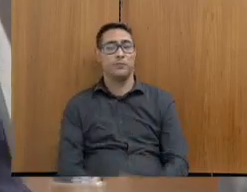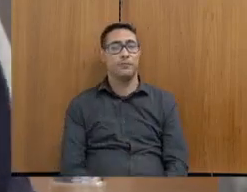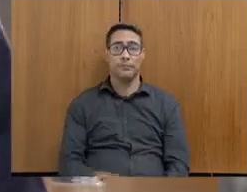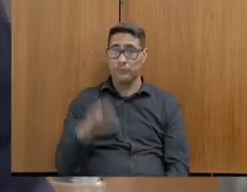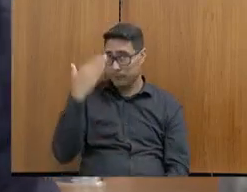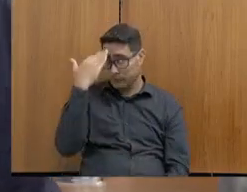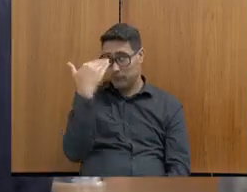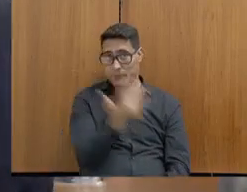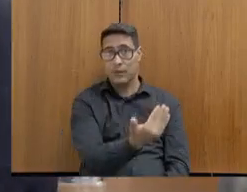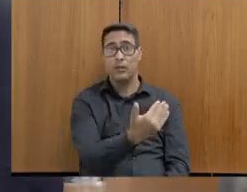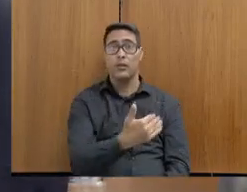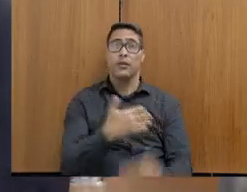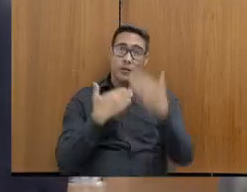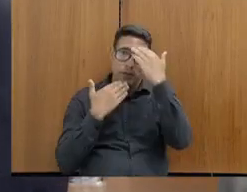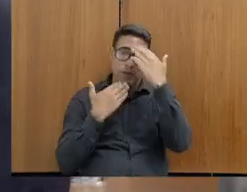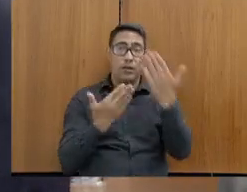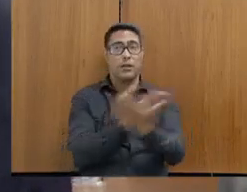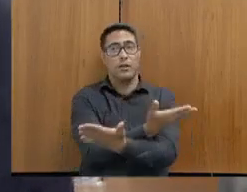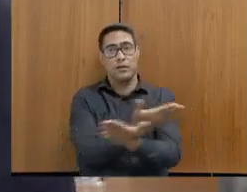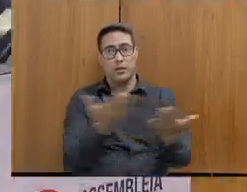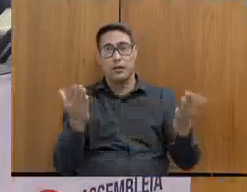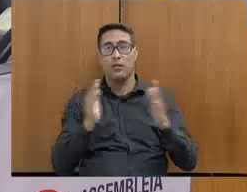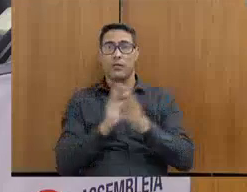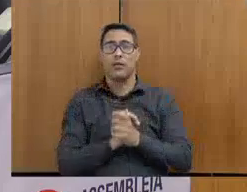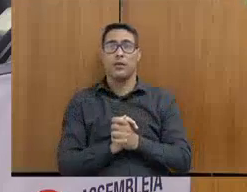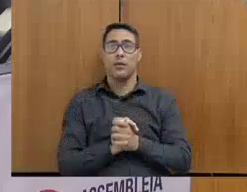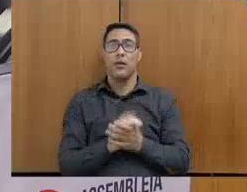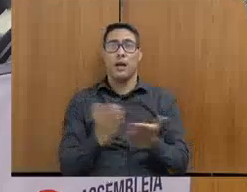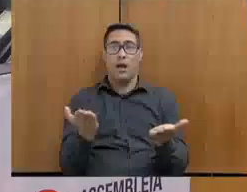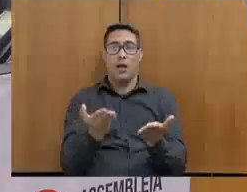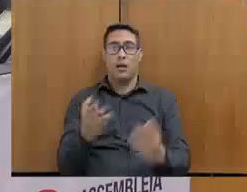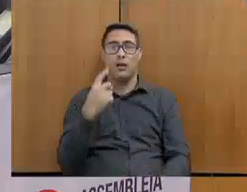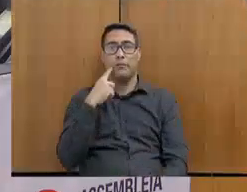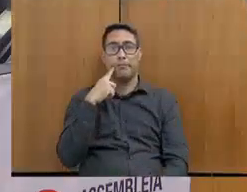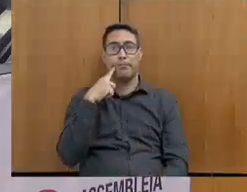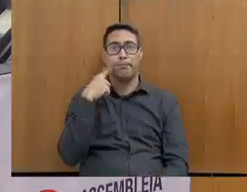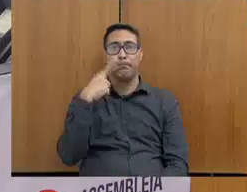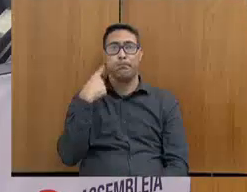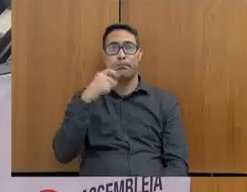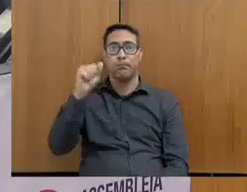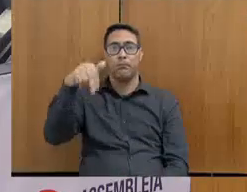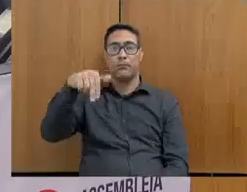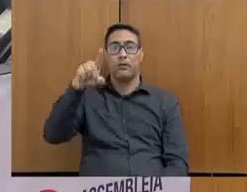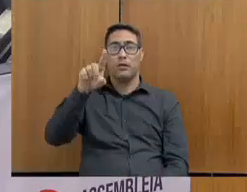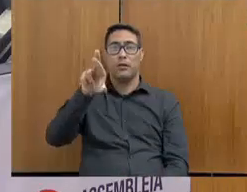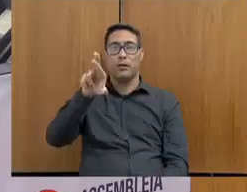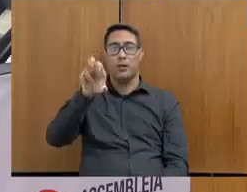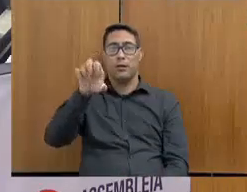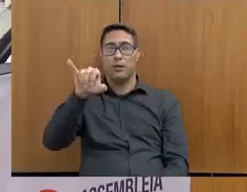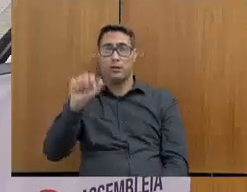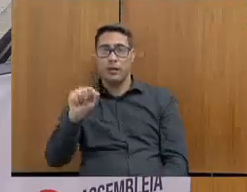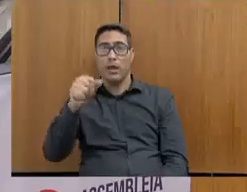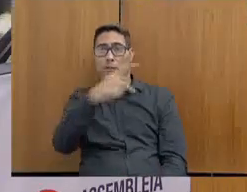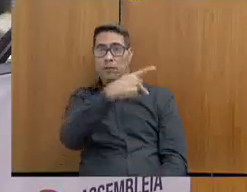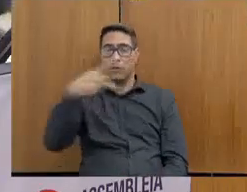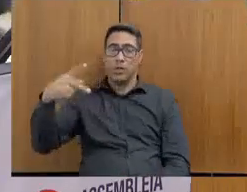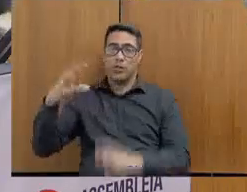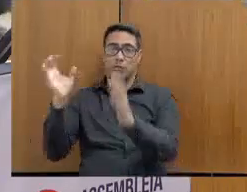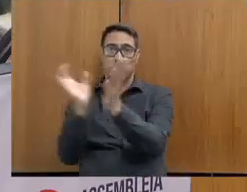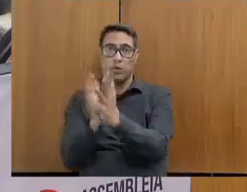agradecemos as palavras Doutor Jean presença passa a palavra luz deputada Andréia de Jesus presidente da Comissão de Direitos Humanos